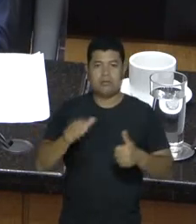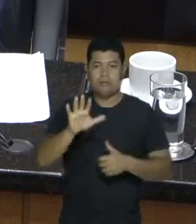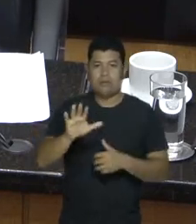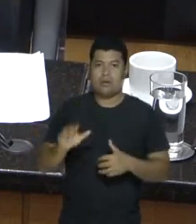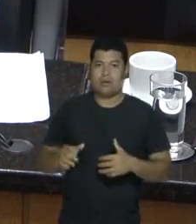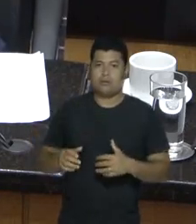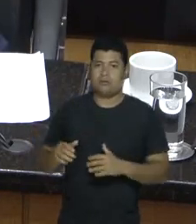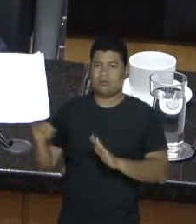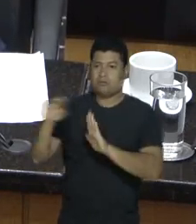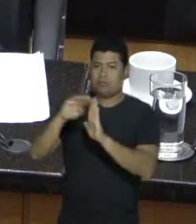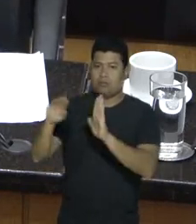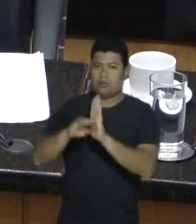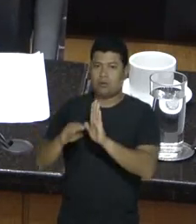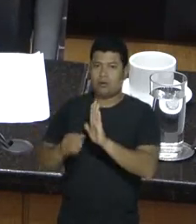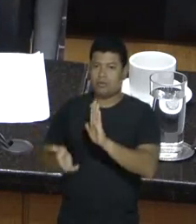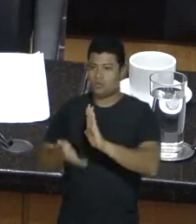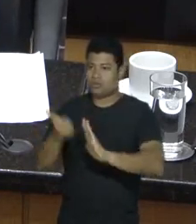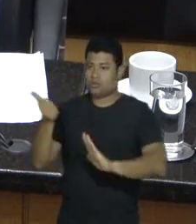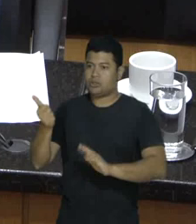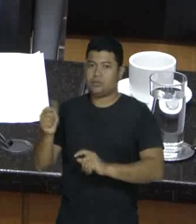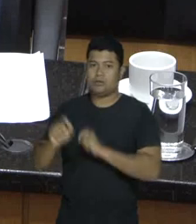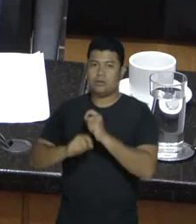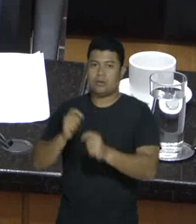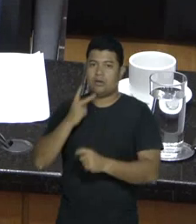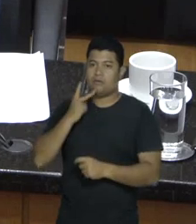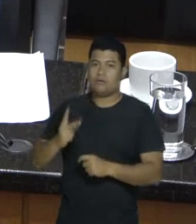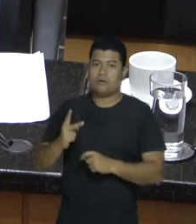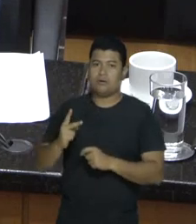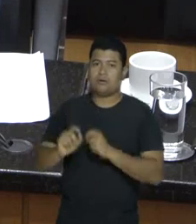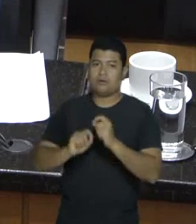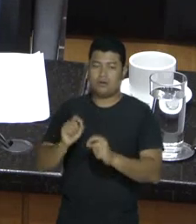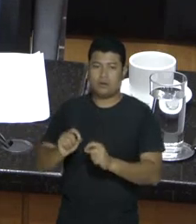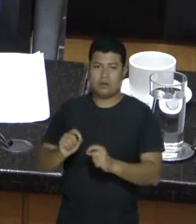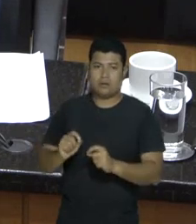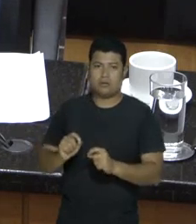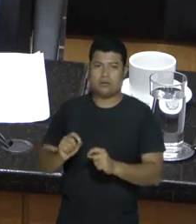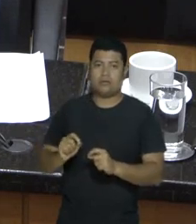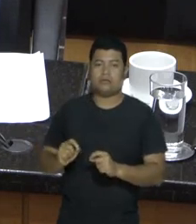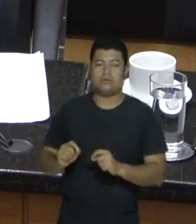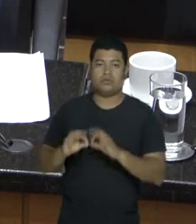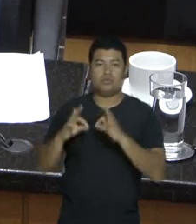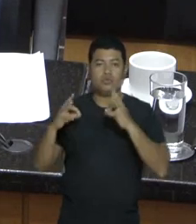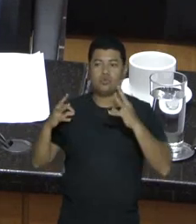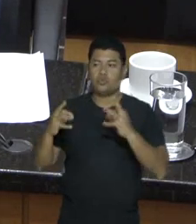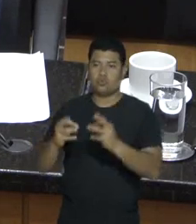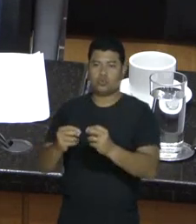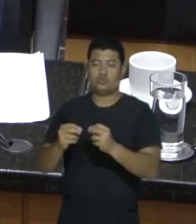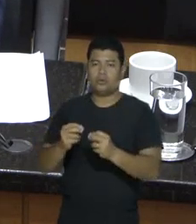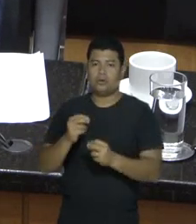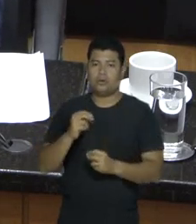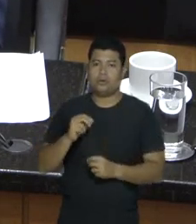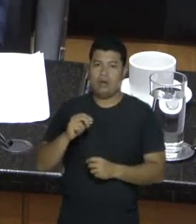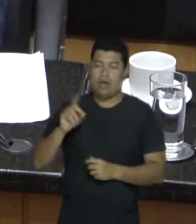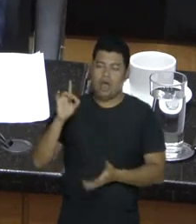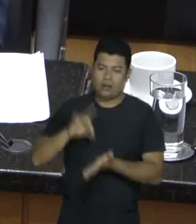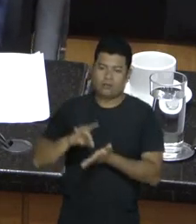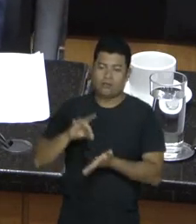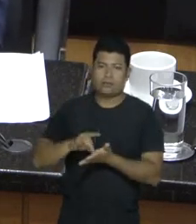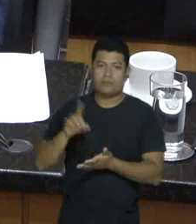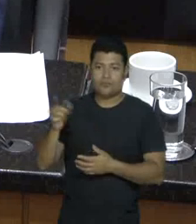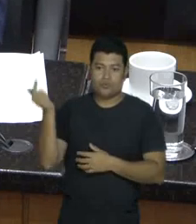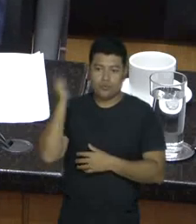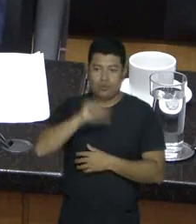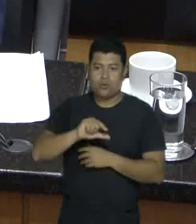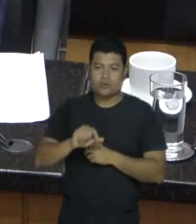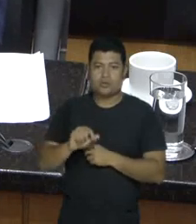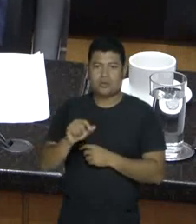lá de dentro... é assumir, com todas as letras mesmo, de que realmente ele consegue acessar a